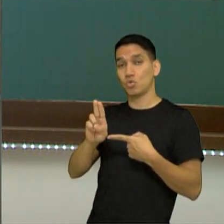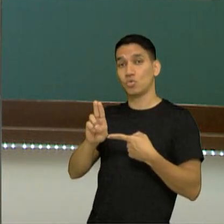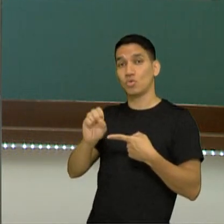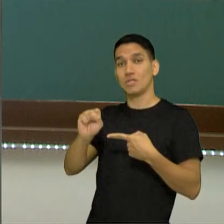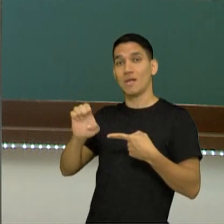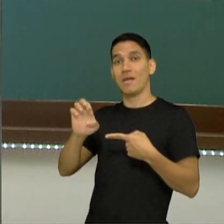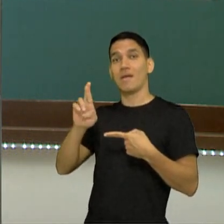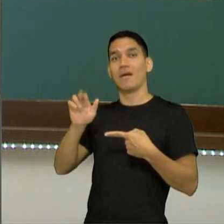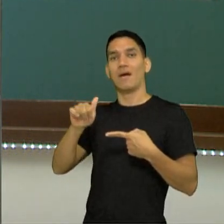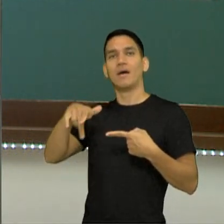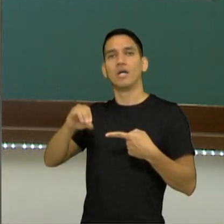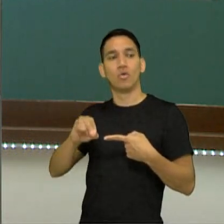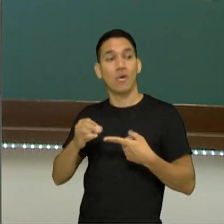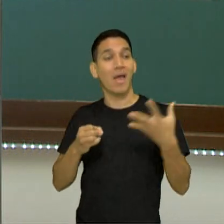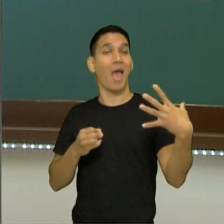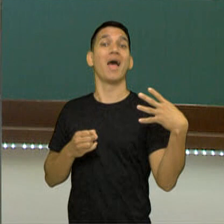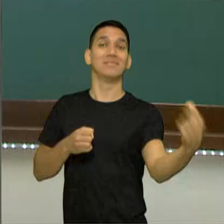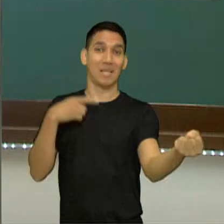gente já vai entender melhor.